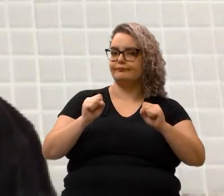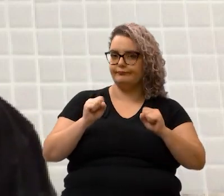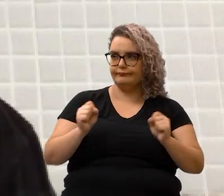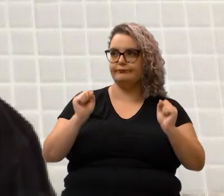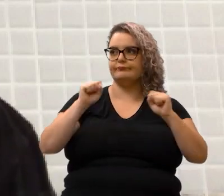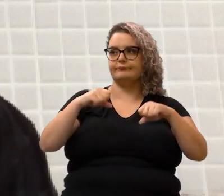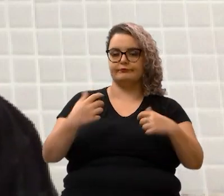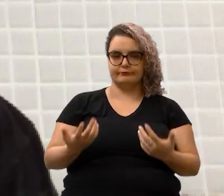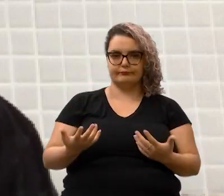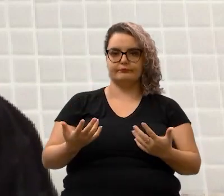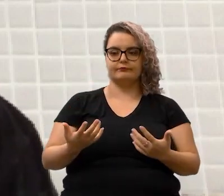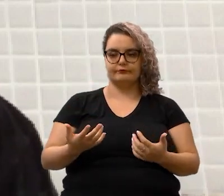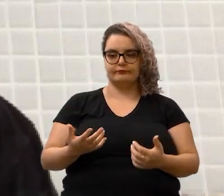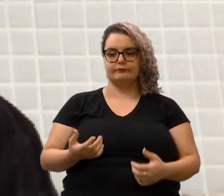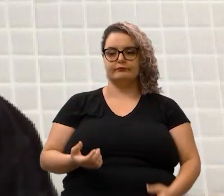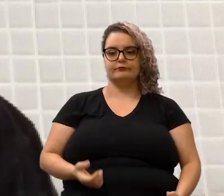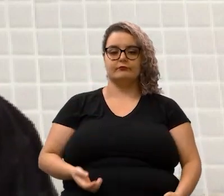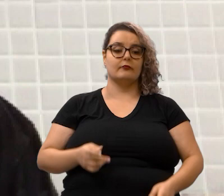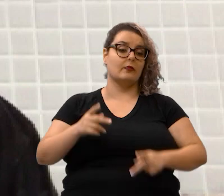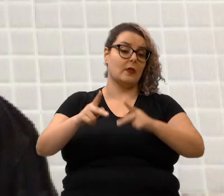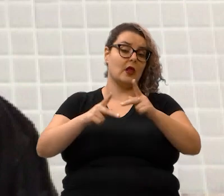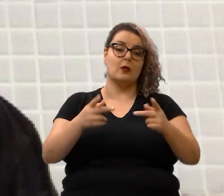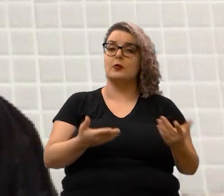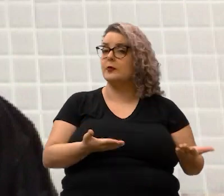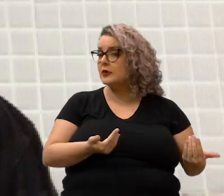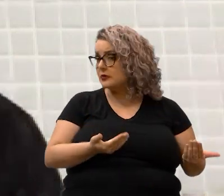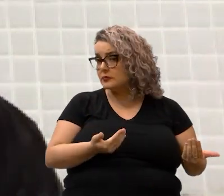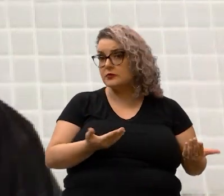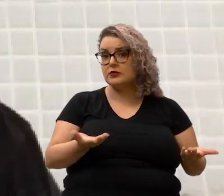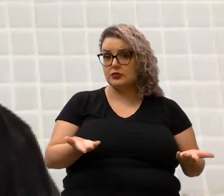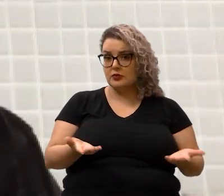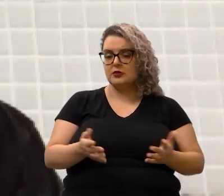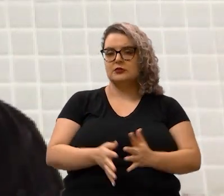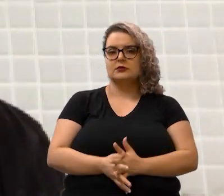realmente afeta a população mais jovem,